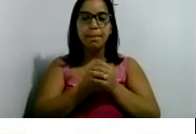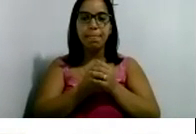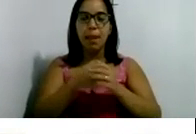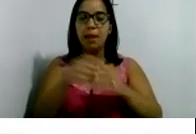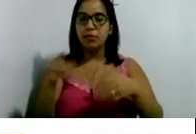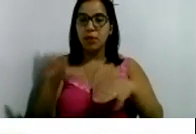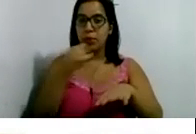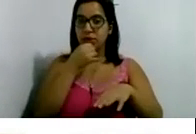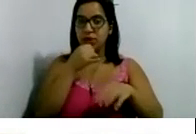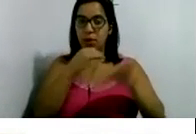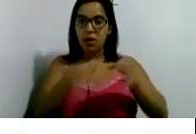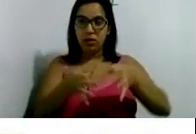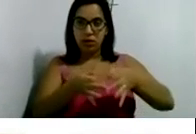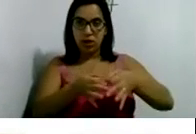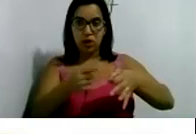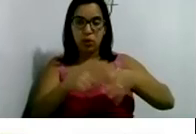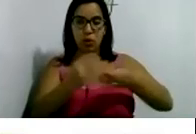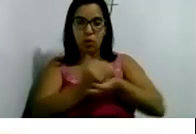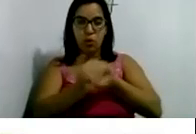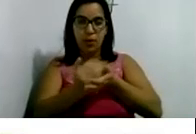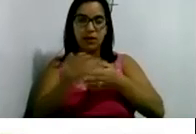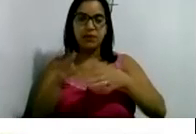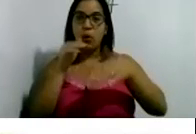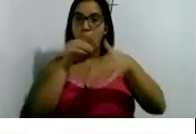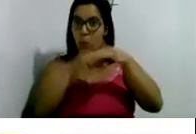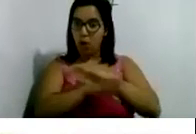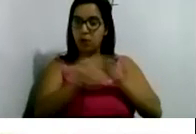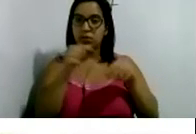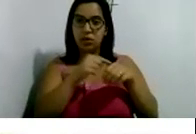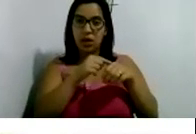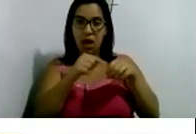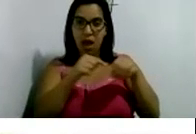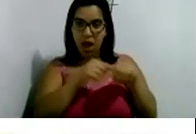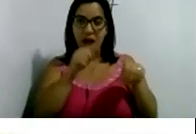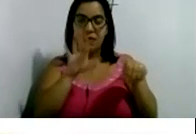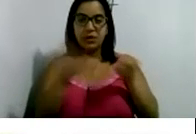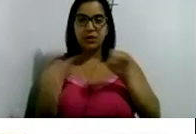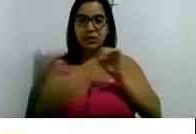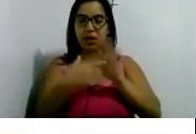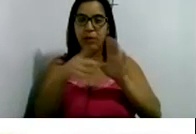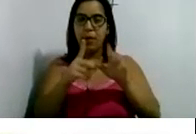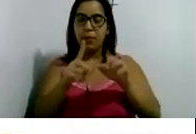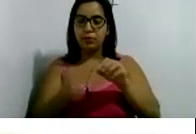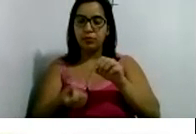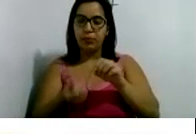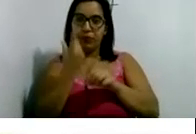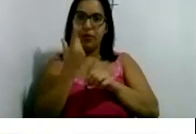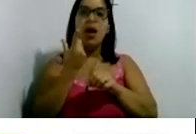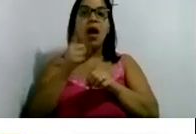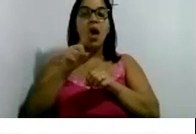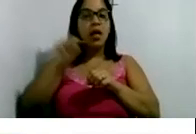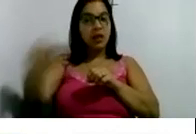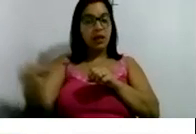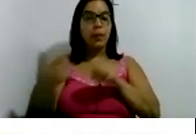o seu flagelo. Então, ele fica armazenado no epidídimo até o momento da ejaculação e, depois